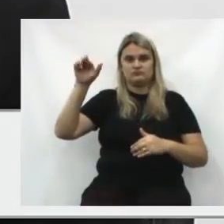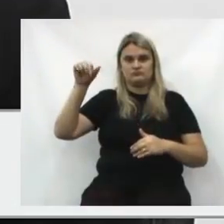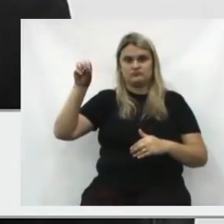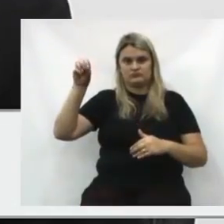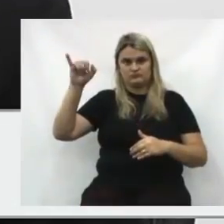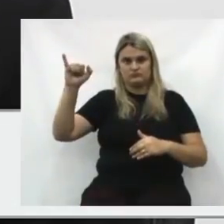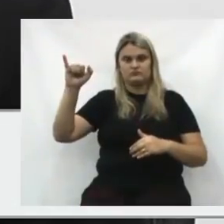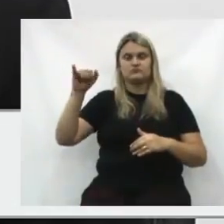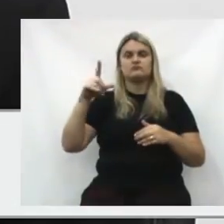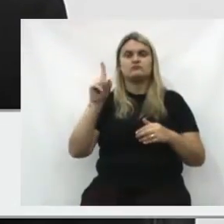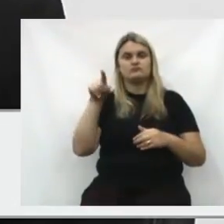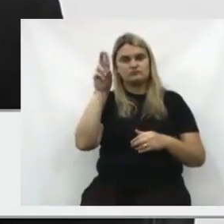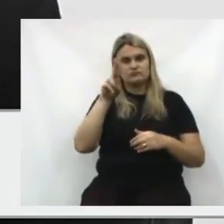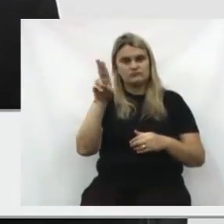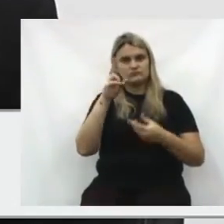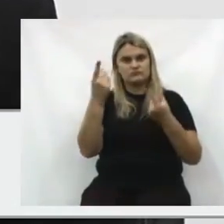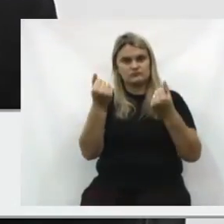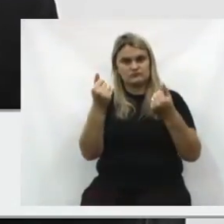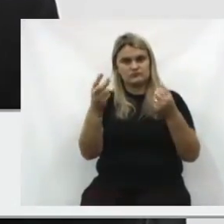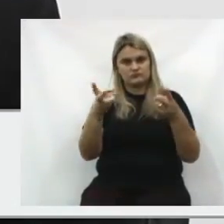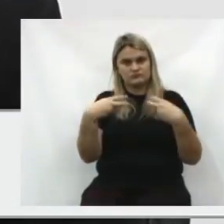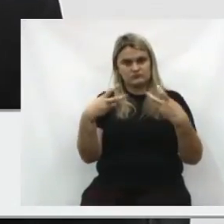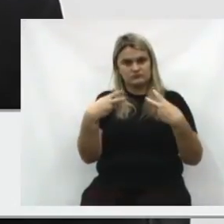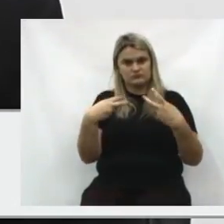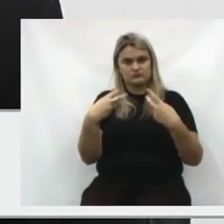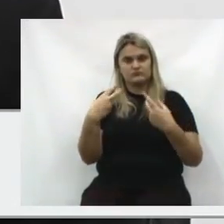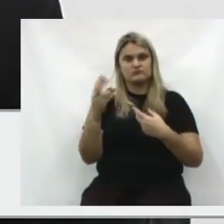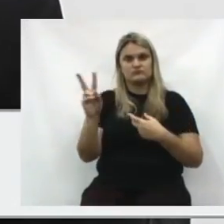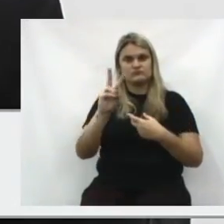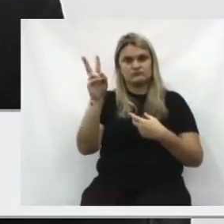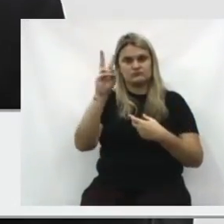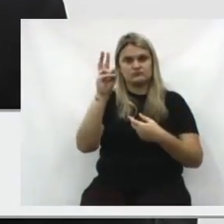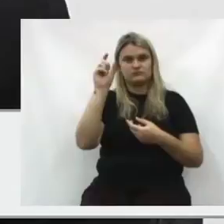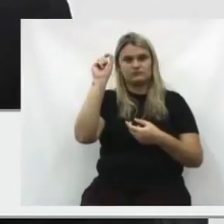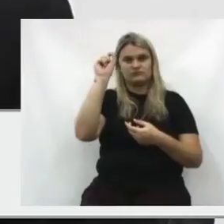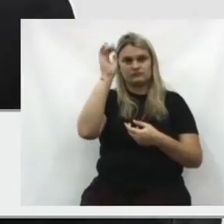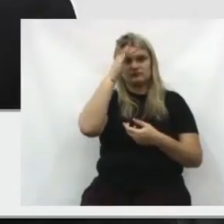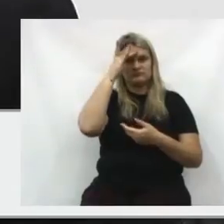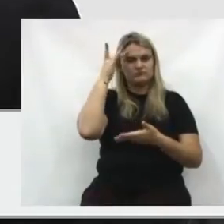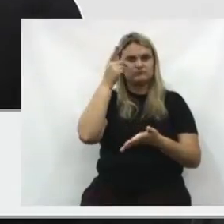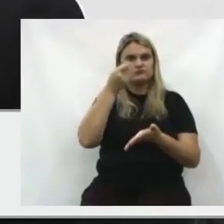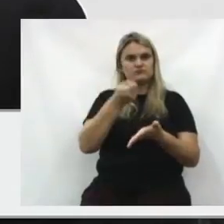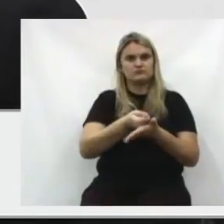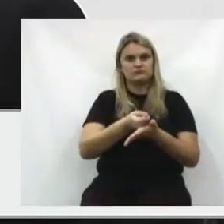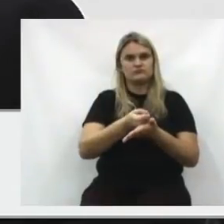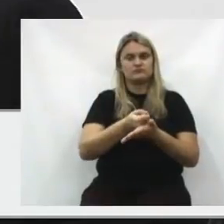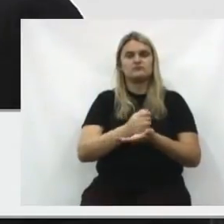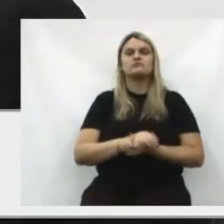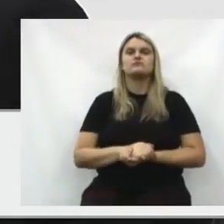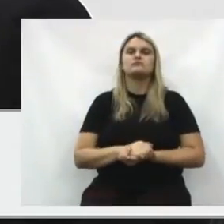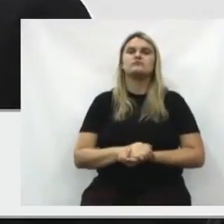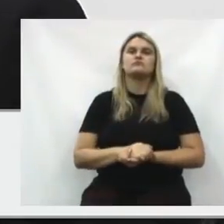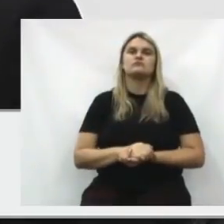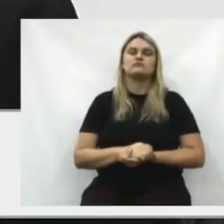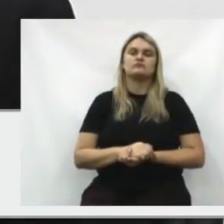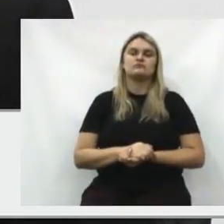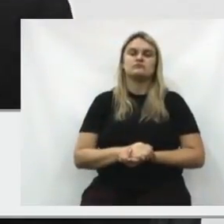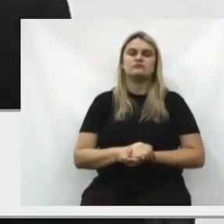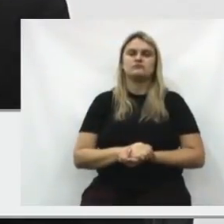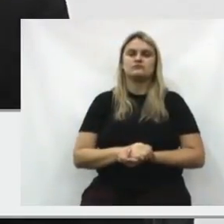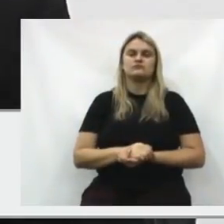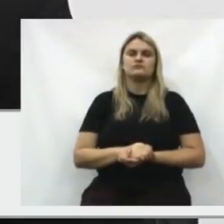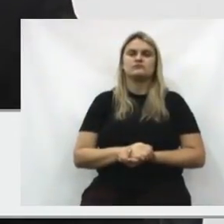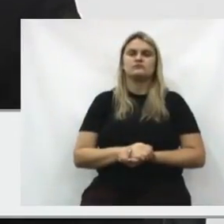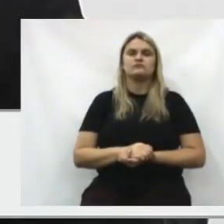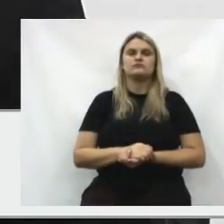recursos retirados da Previdência oficial dos contribuintes brasileiros.